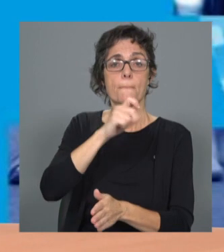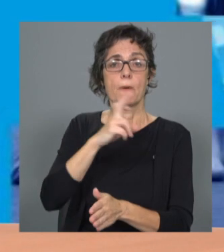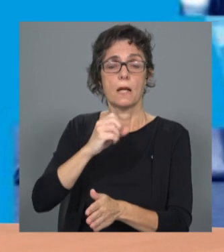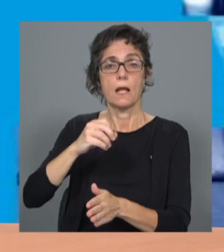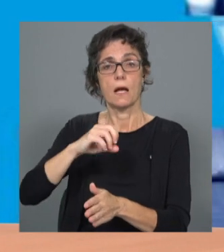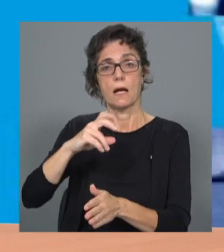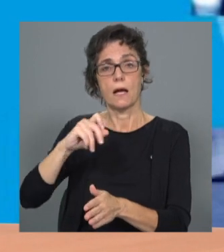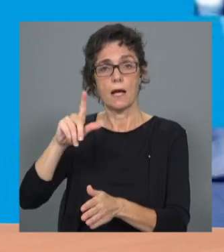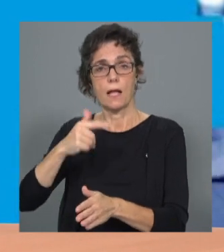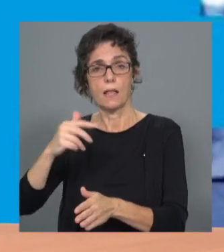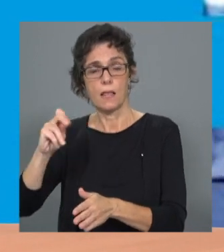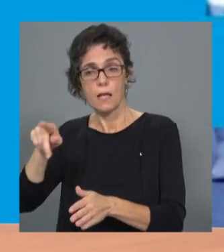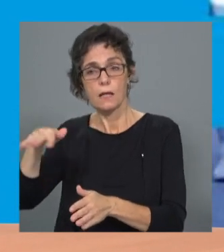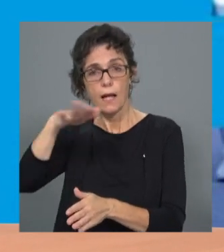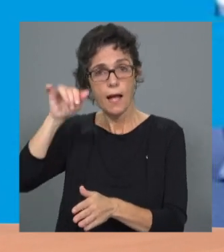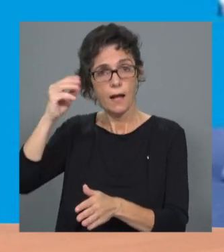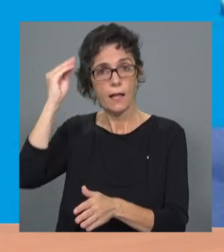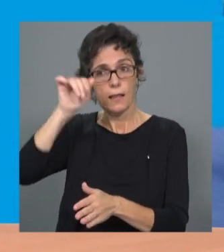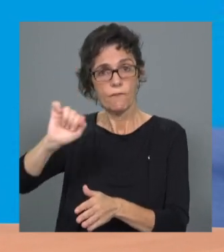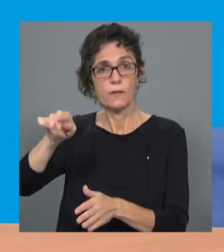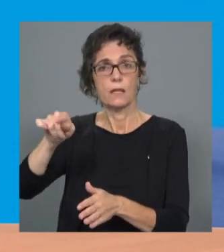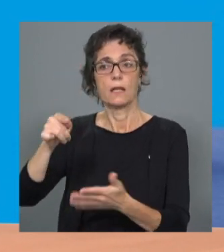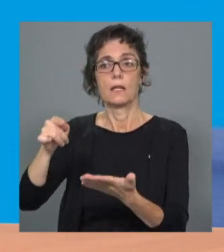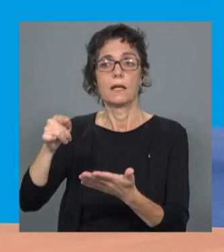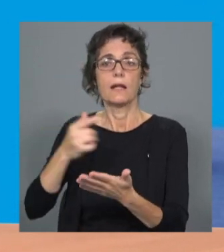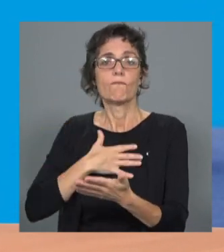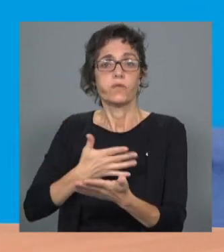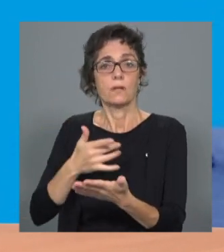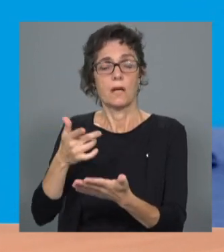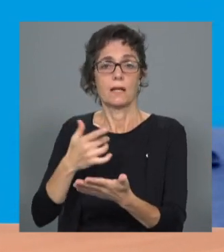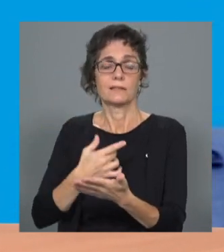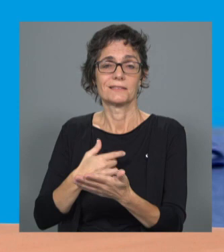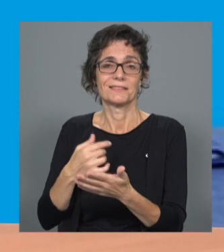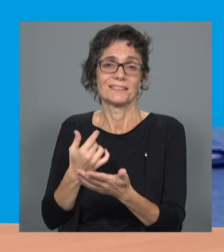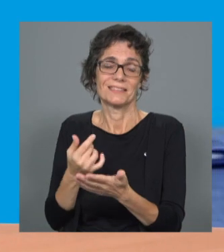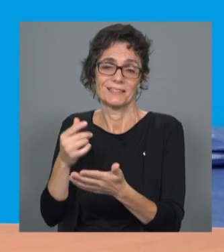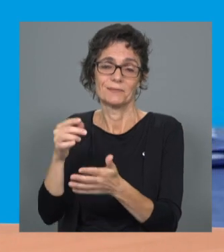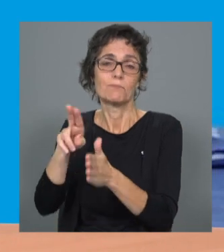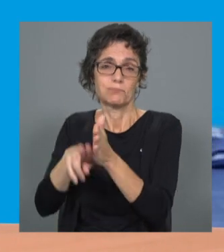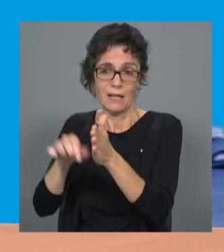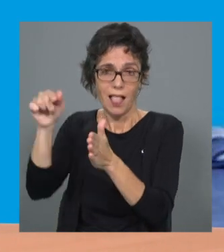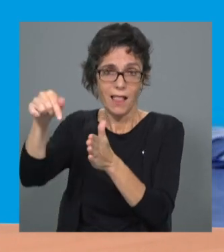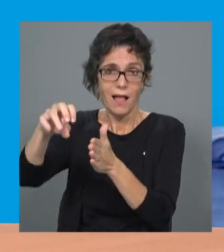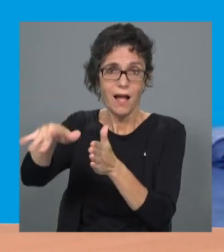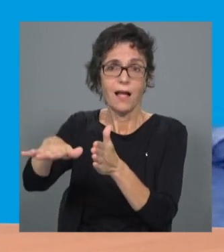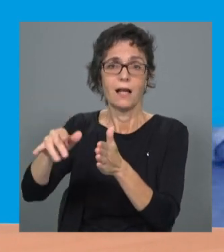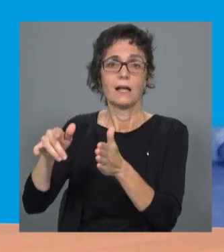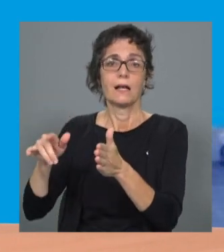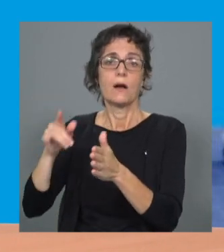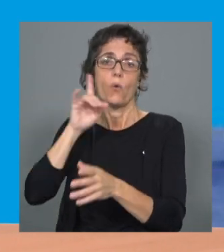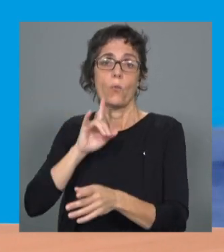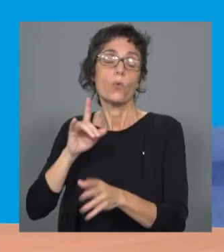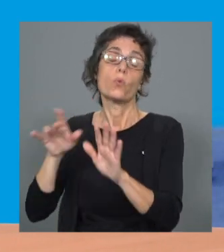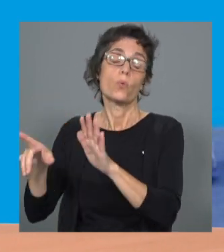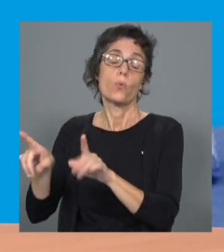eles era a vontade deles serem sepultados lá. O meu irmão é que acompanhou os meus pais, eu não consegui sequer ir, eu estava em casa,